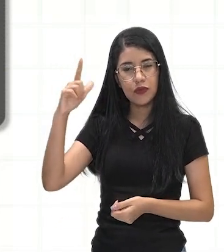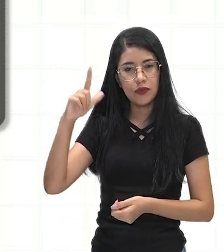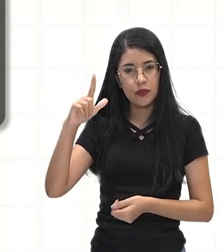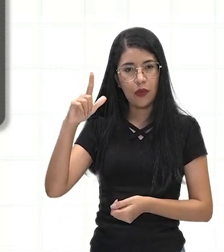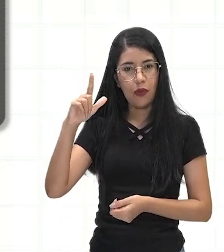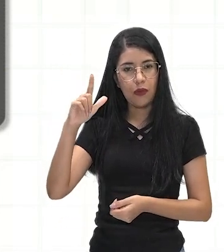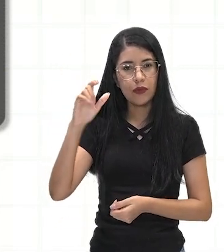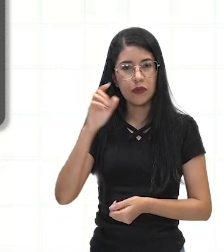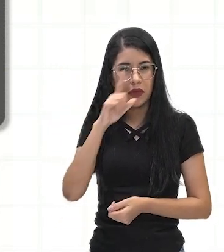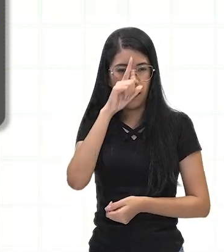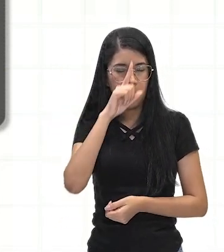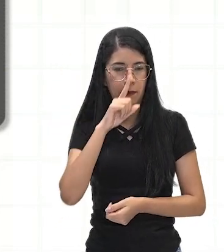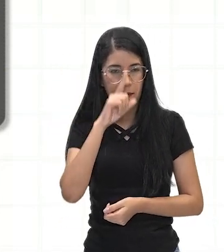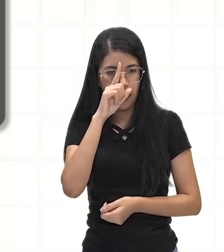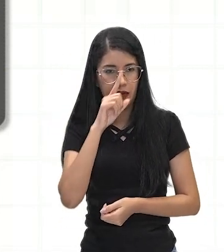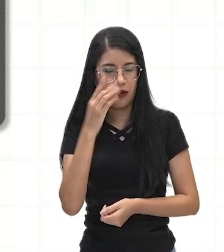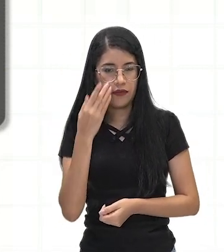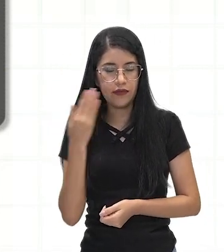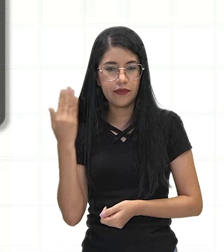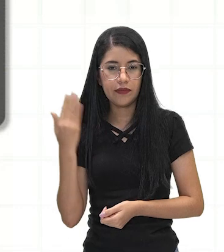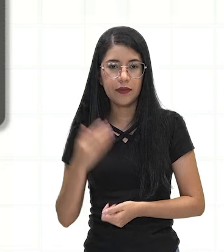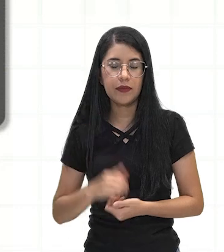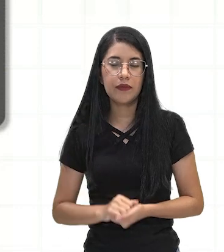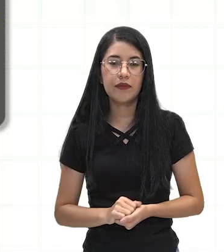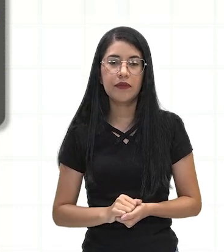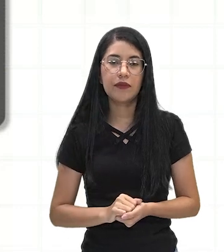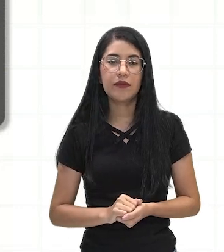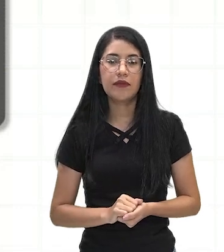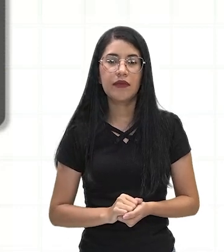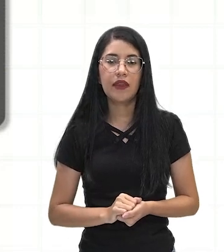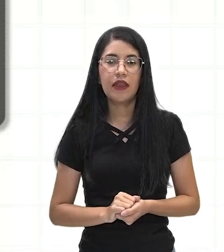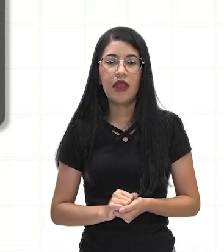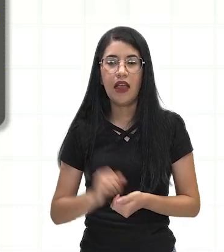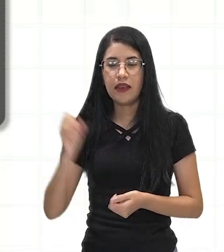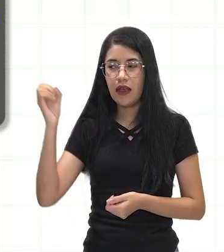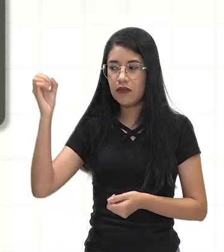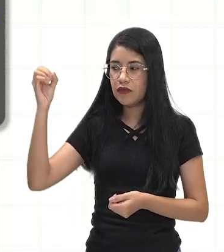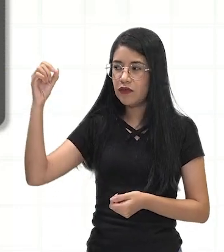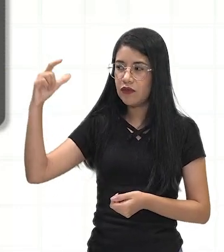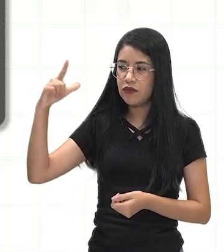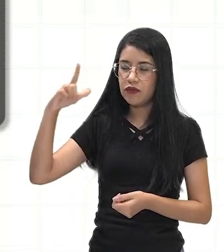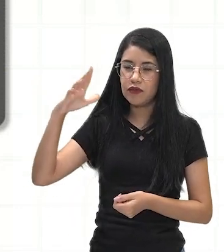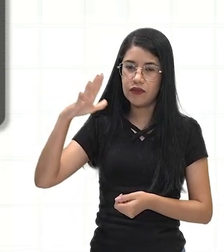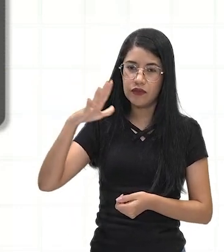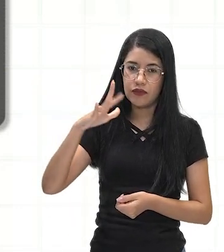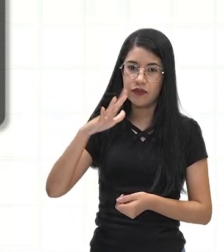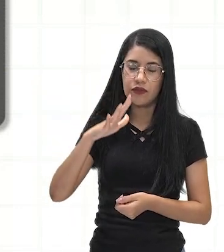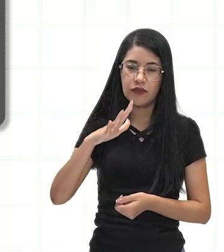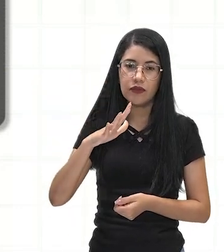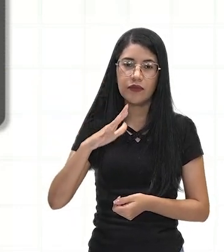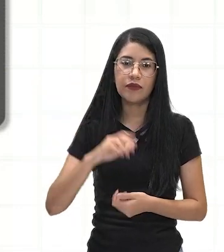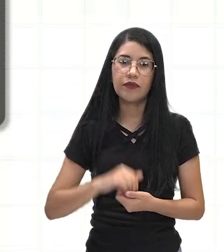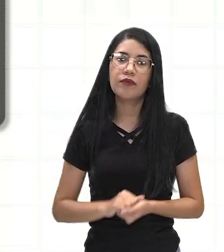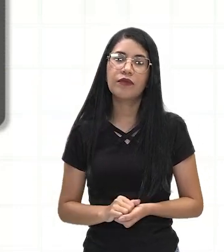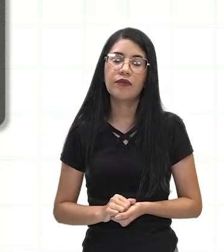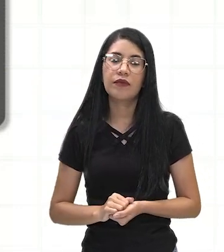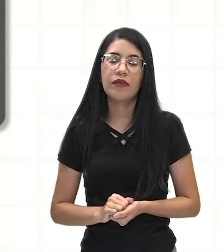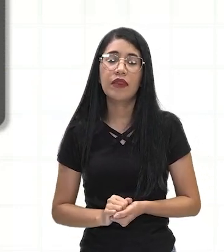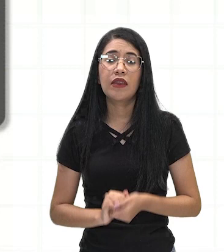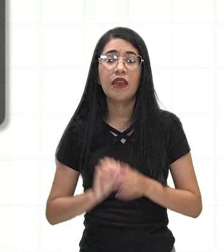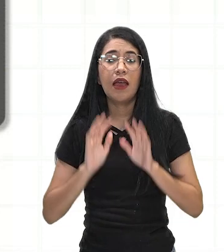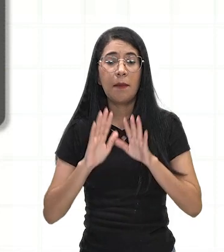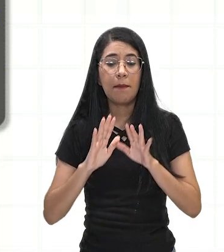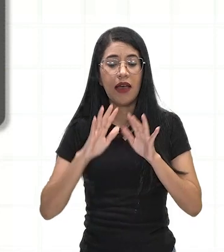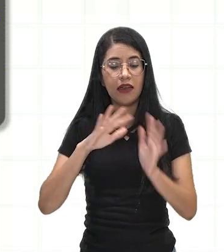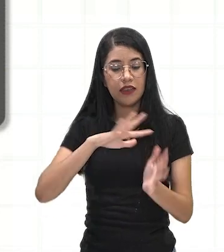Sol, olha lá. Aqui o Sol, né? E o Sol, ele está emitindo aí seus raios solares, certo? Só que aí